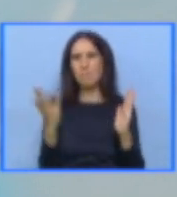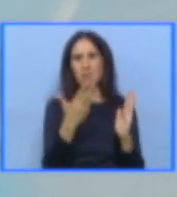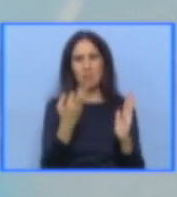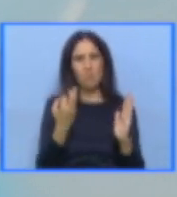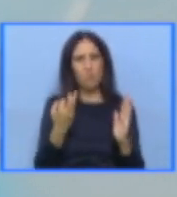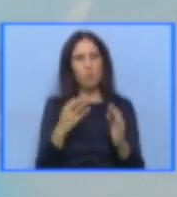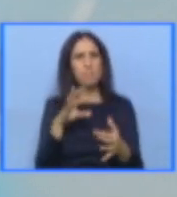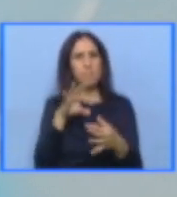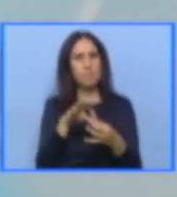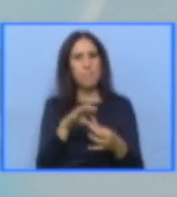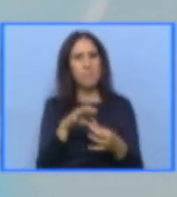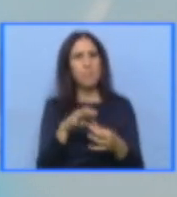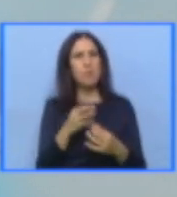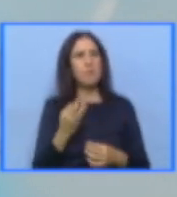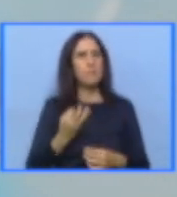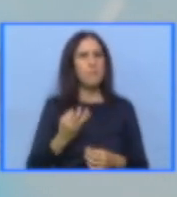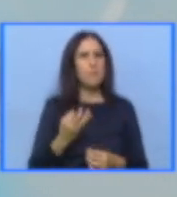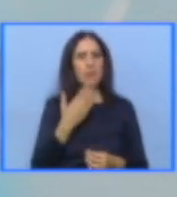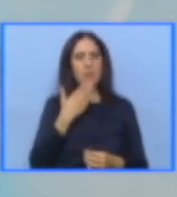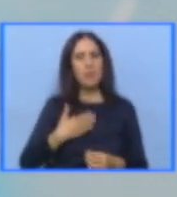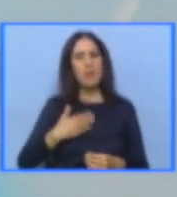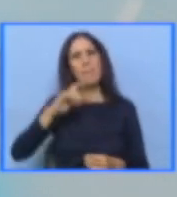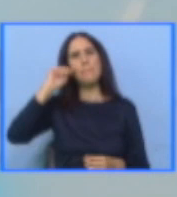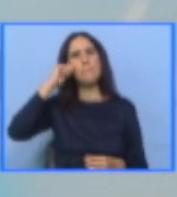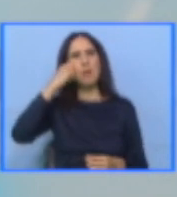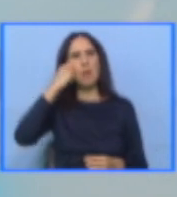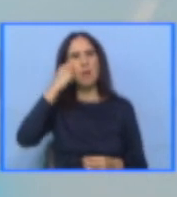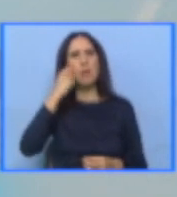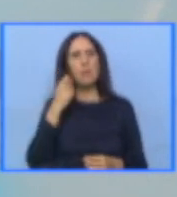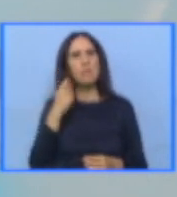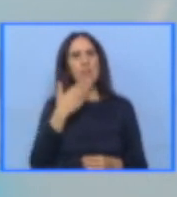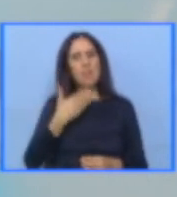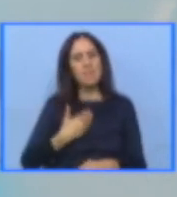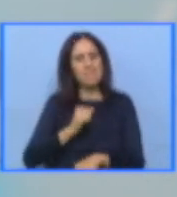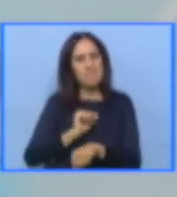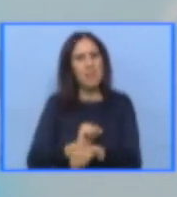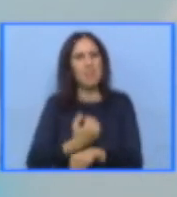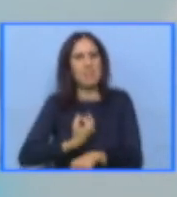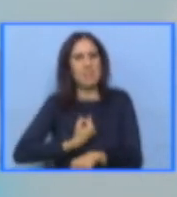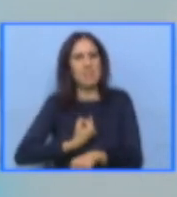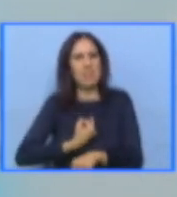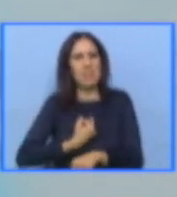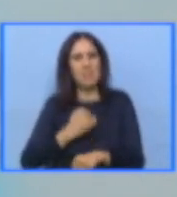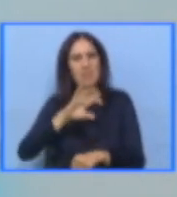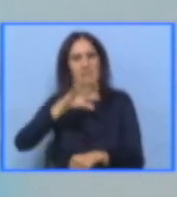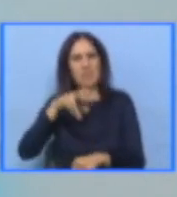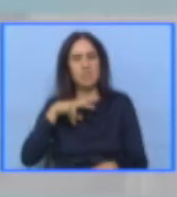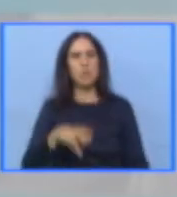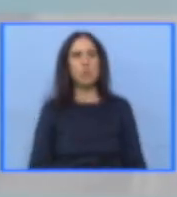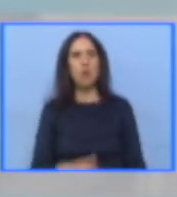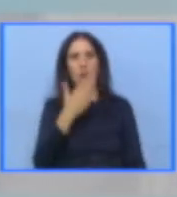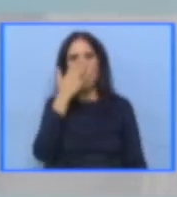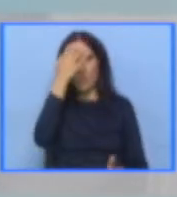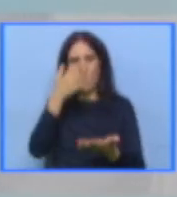que, de alguma forma, dilacerava, estrangulava a identidade foi quase um referendo, da nação. Exatamente. Essa participação